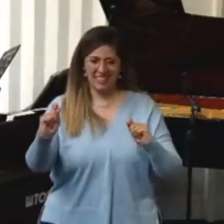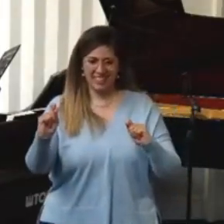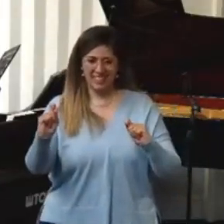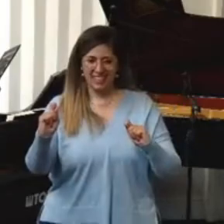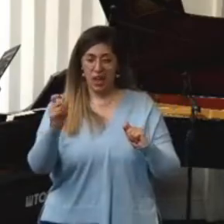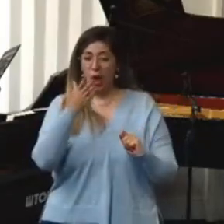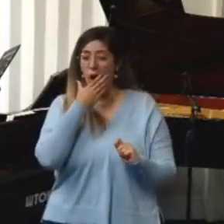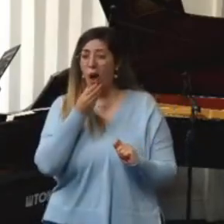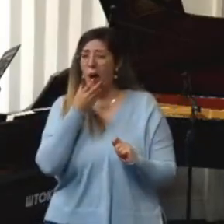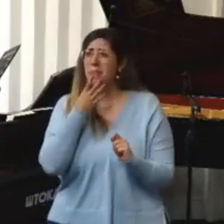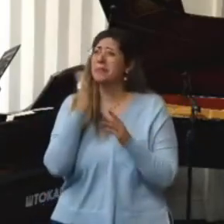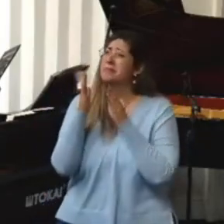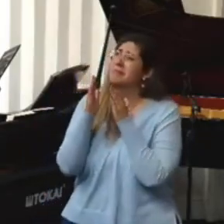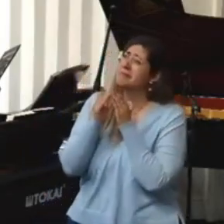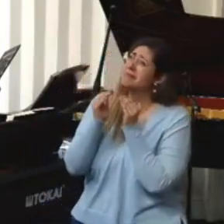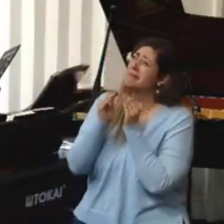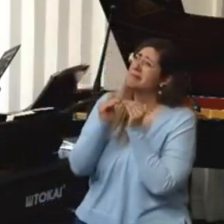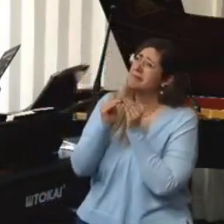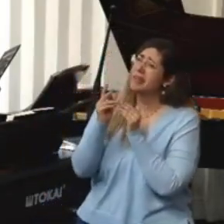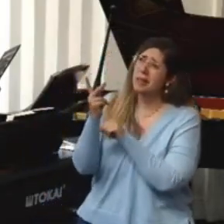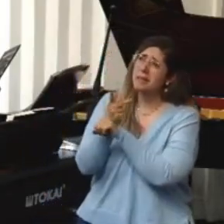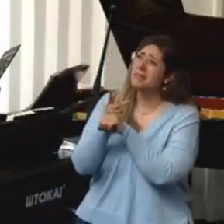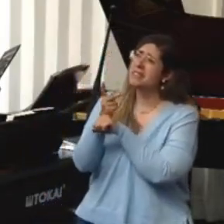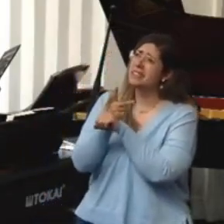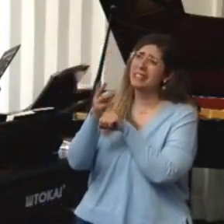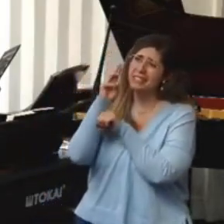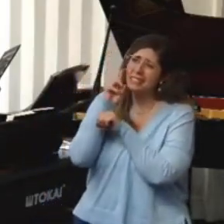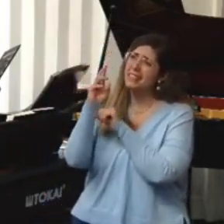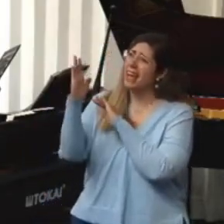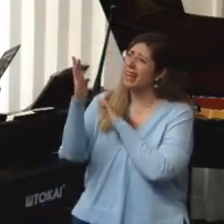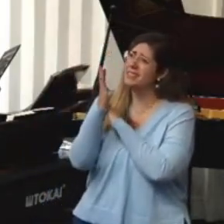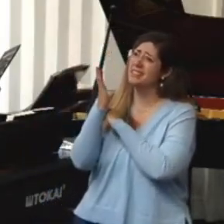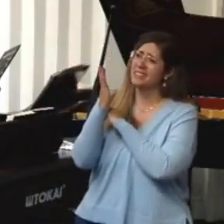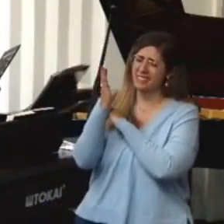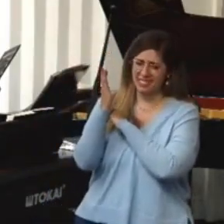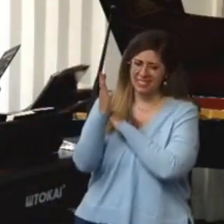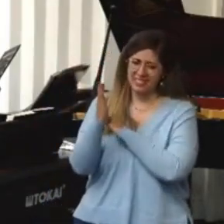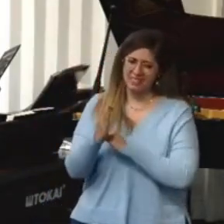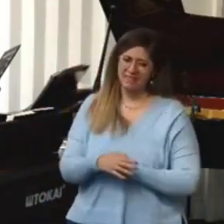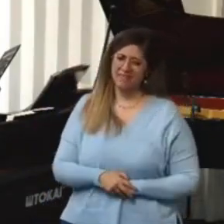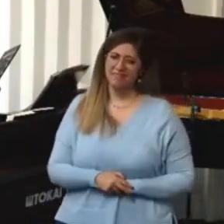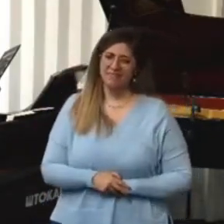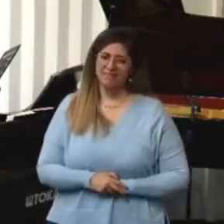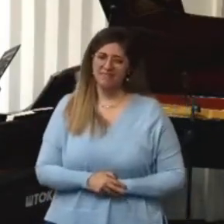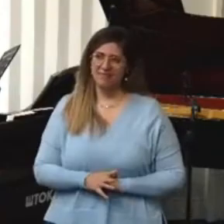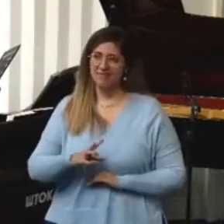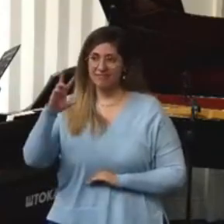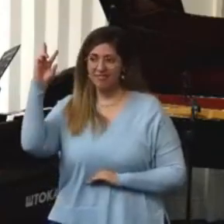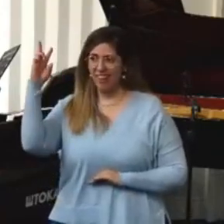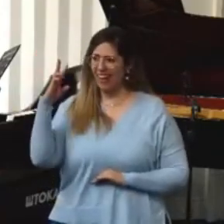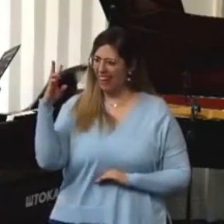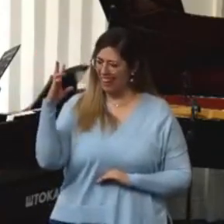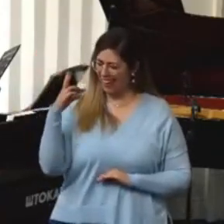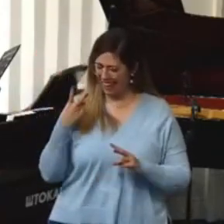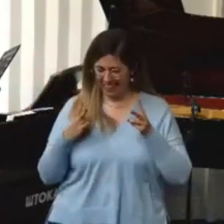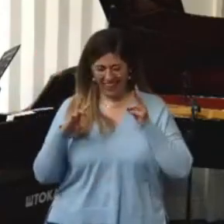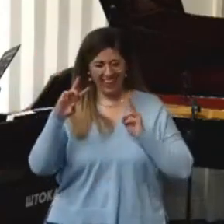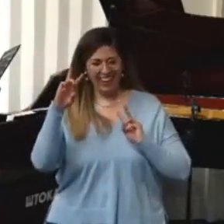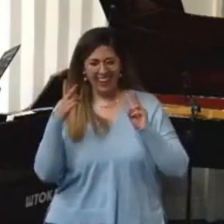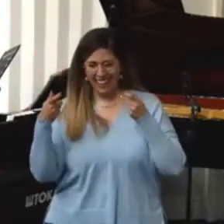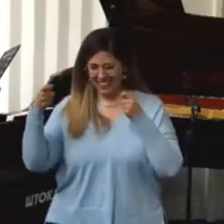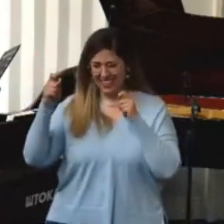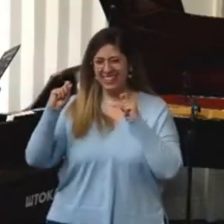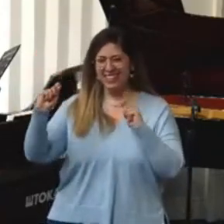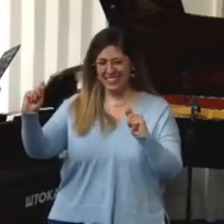Homem caído, clamando, buscando a Deus, vai ver vitória de Deus. Como